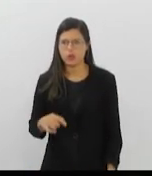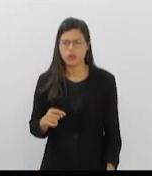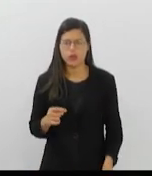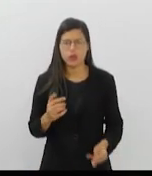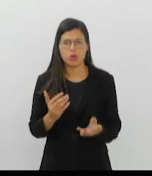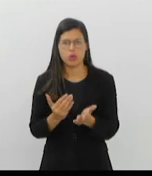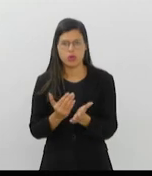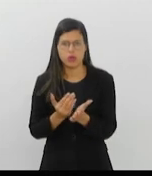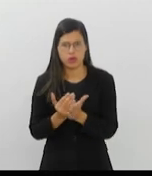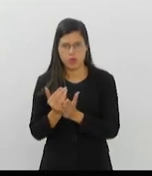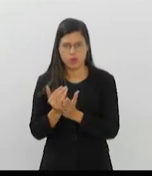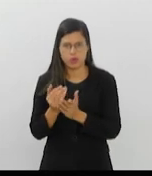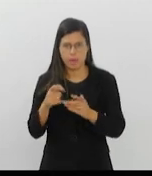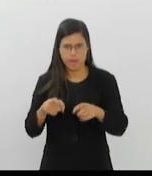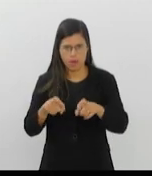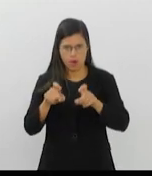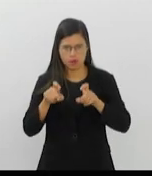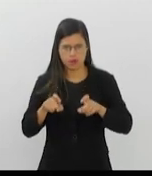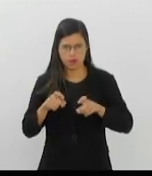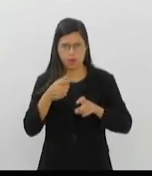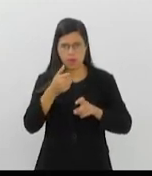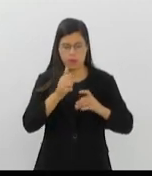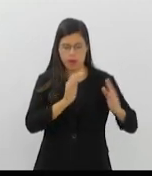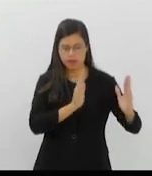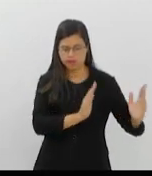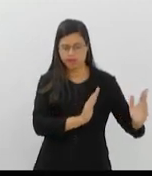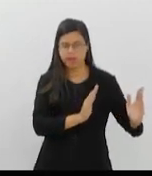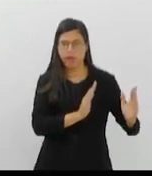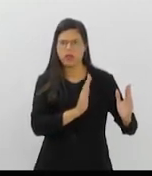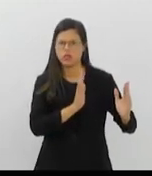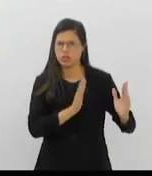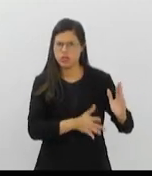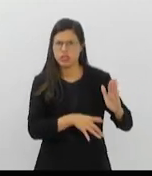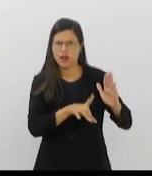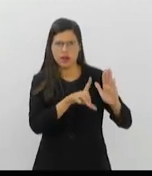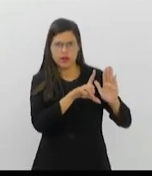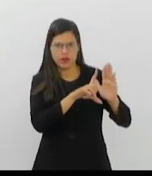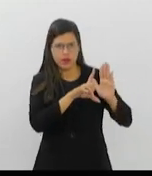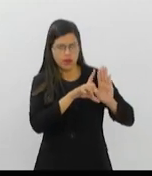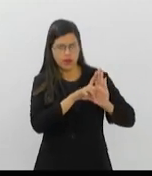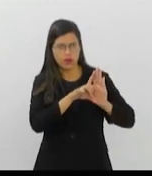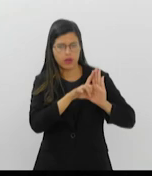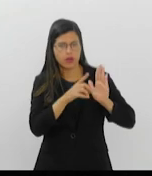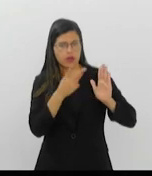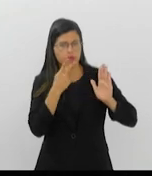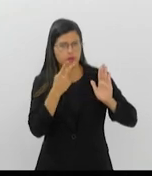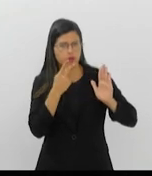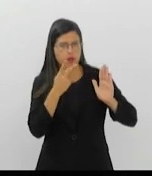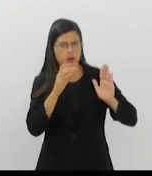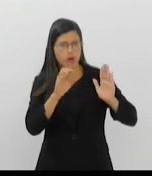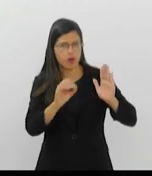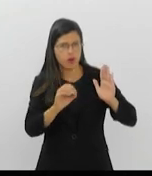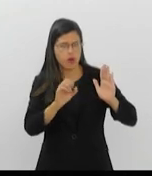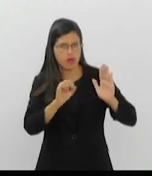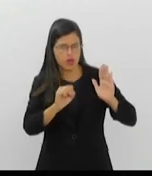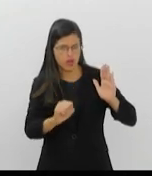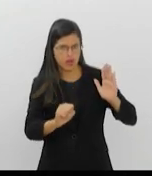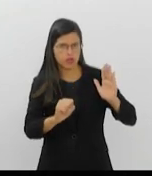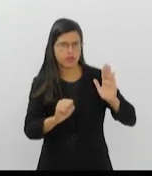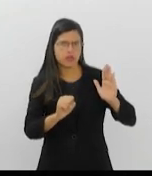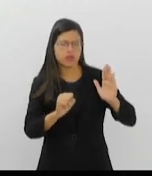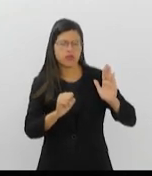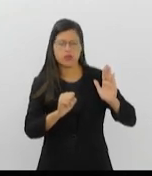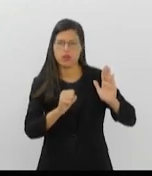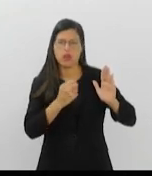primeiro mandato já vigia a lei que dizia que as os não